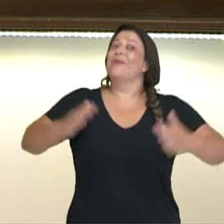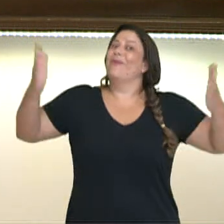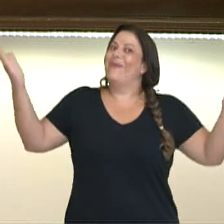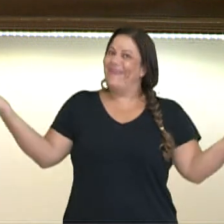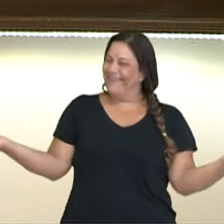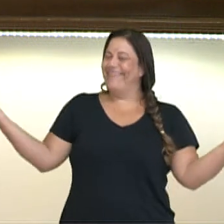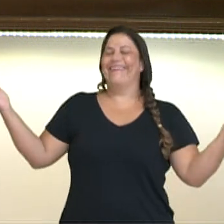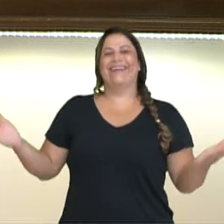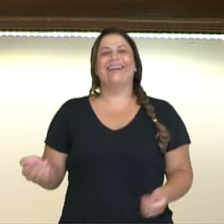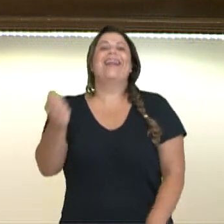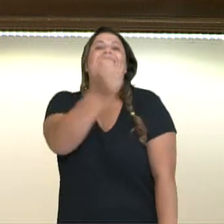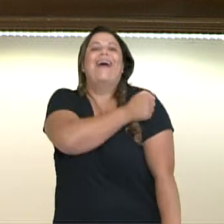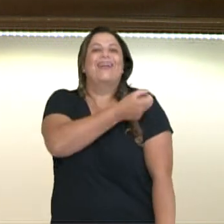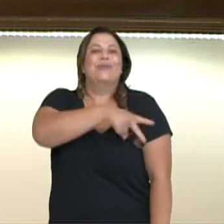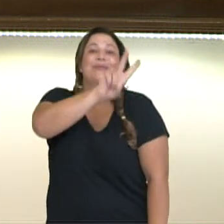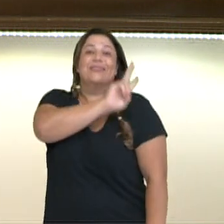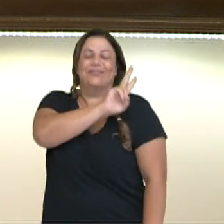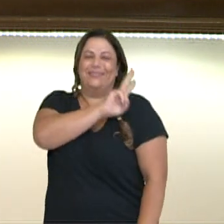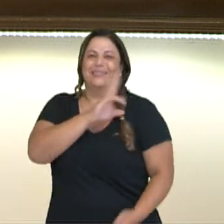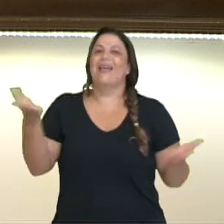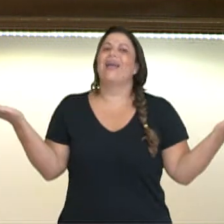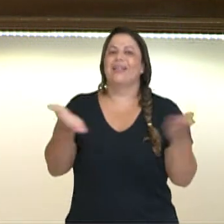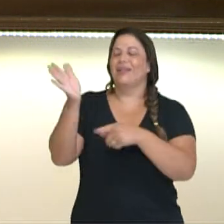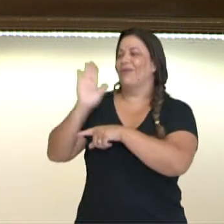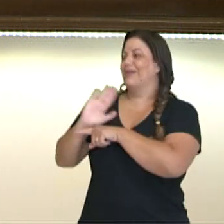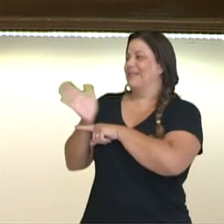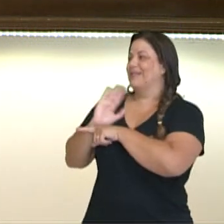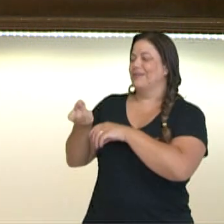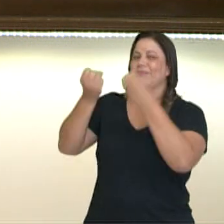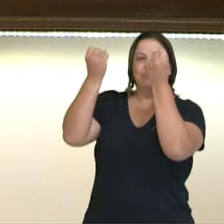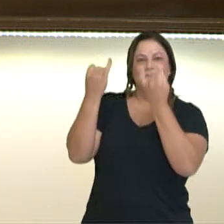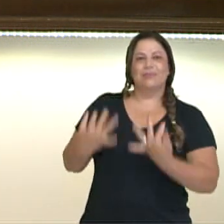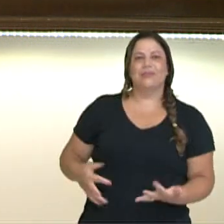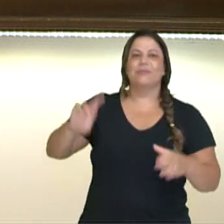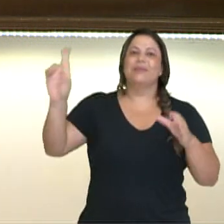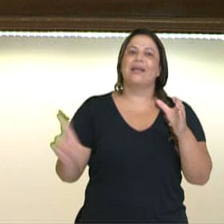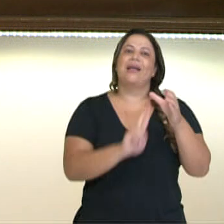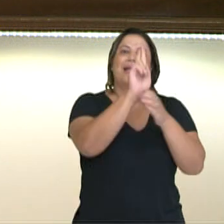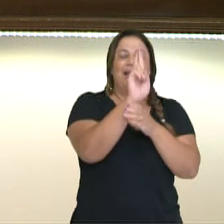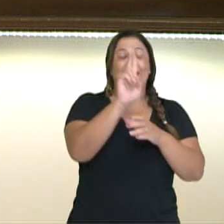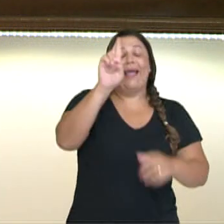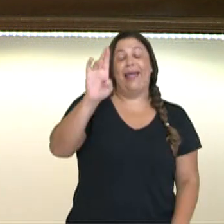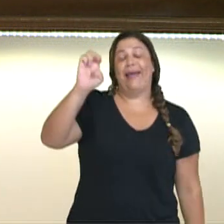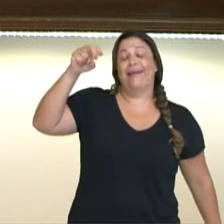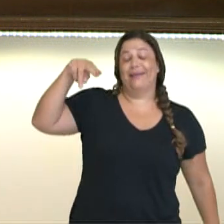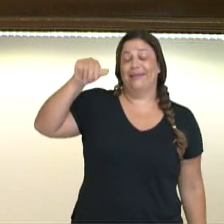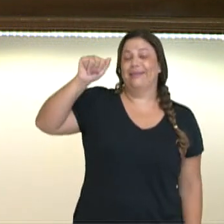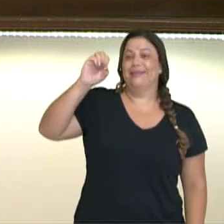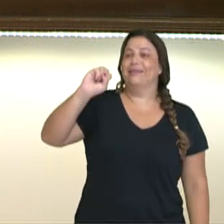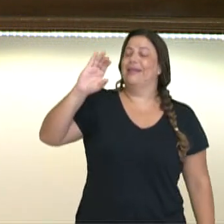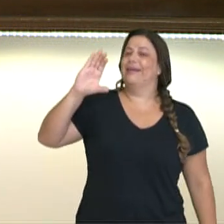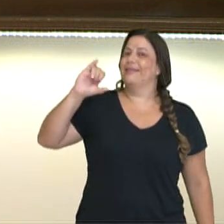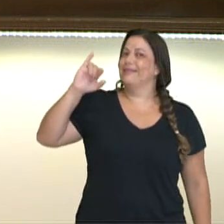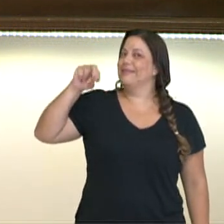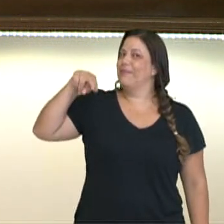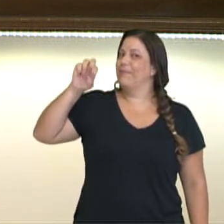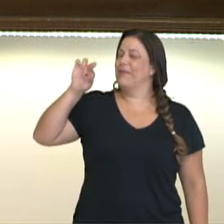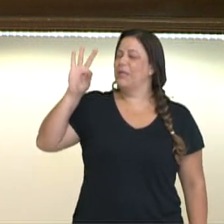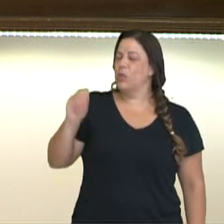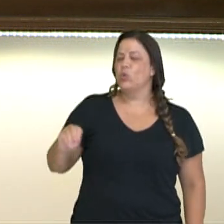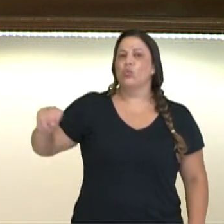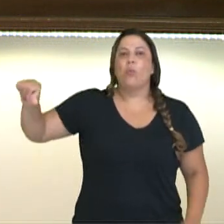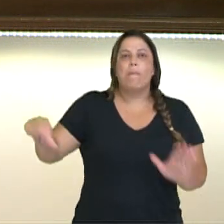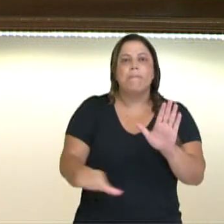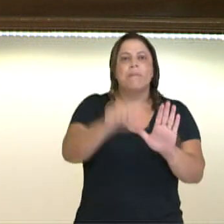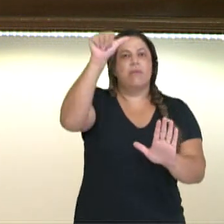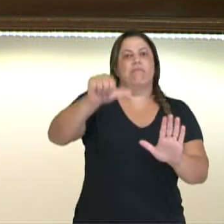Olá, estudantes da segunda série. Nesse vídeo vamos falar sobre Renascimento, gente. O primeiro movimento artístico da história